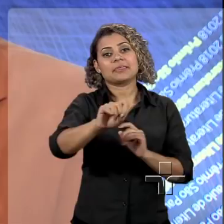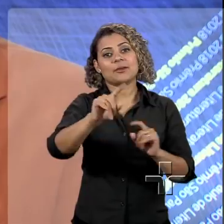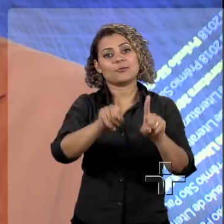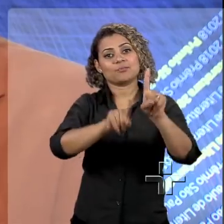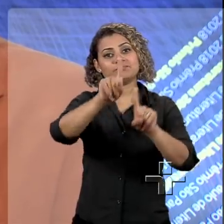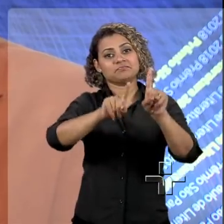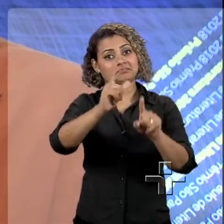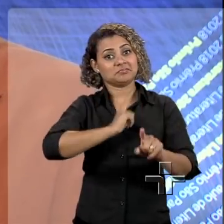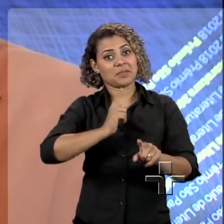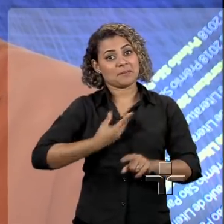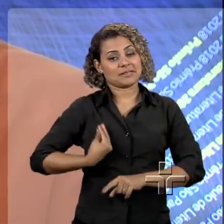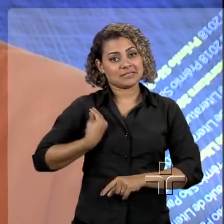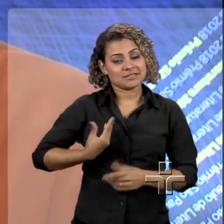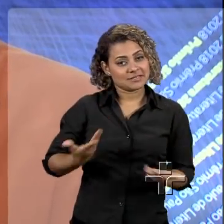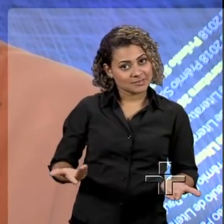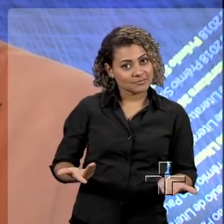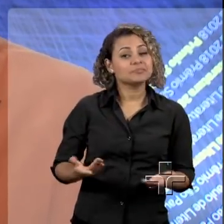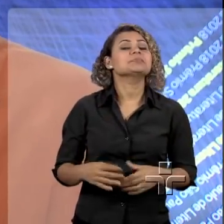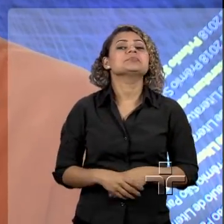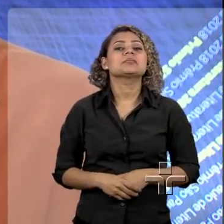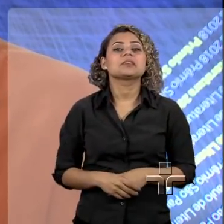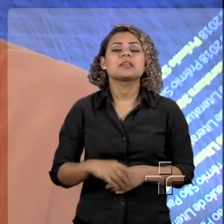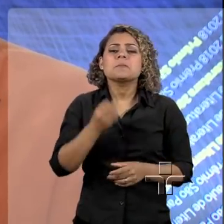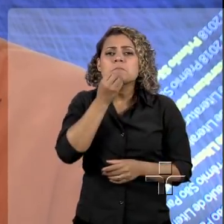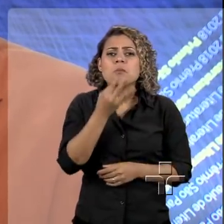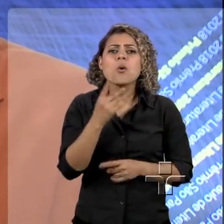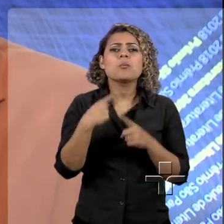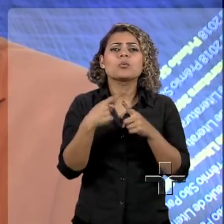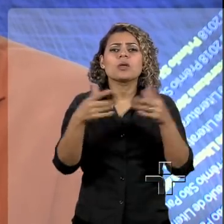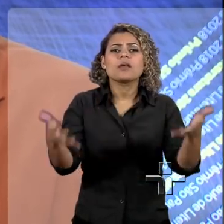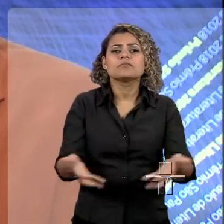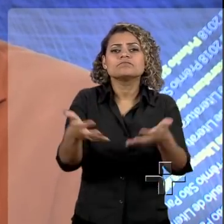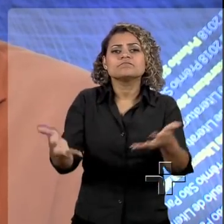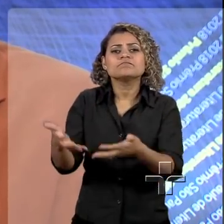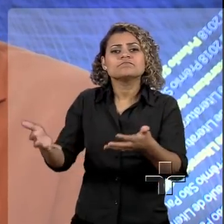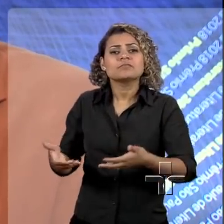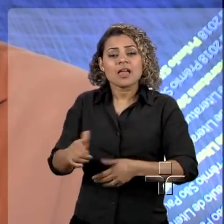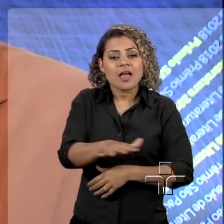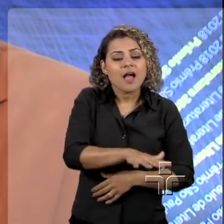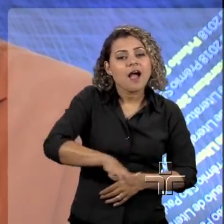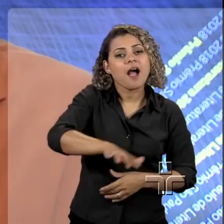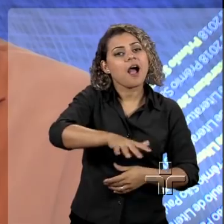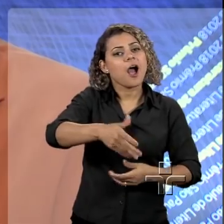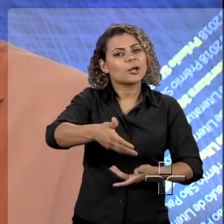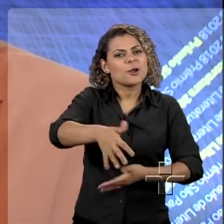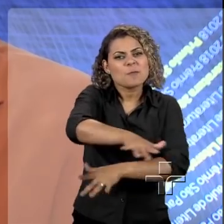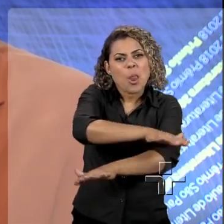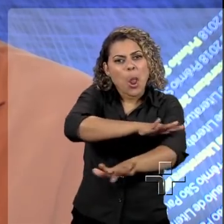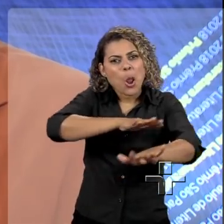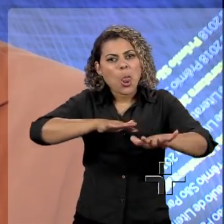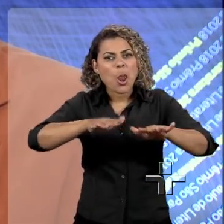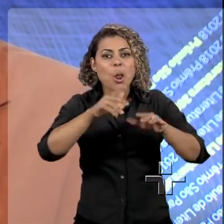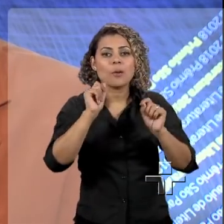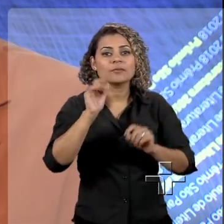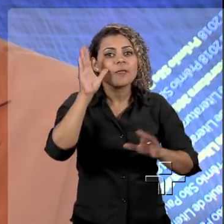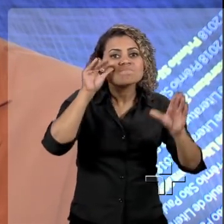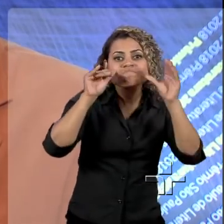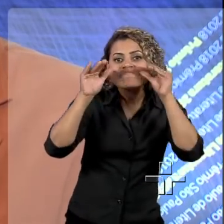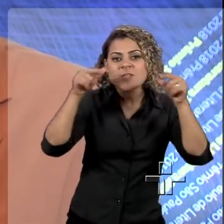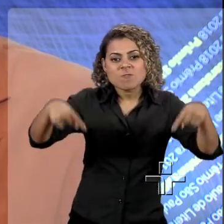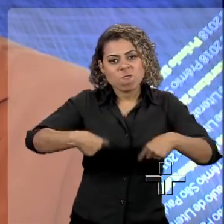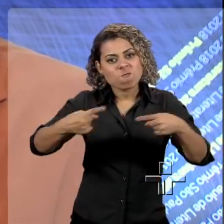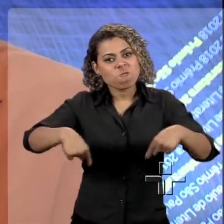prêmios, porque agita o mercado, provoca as